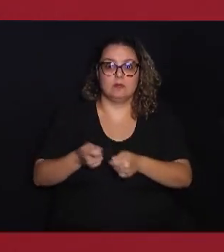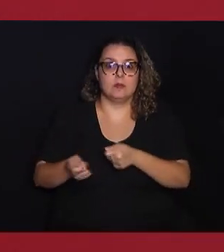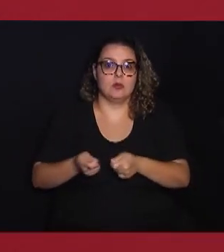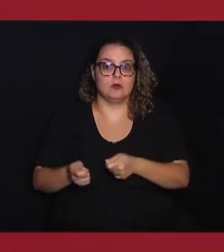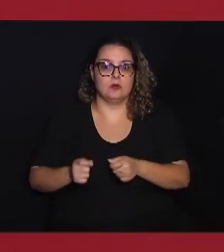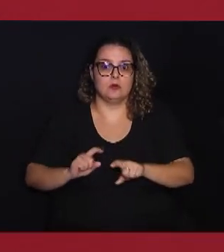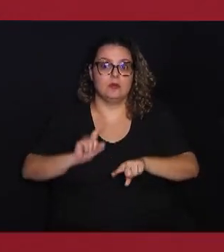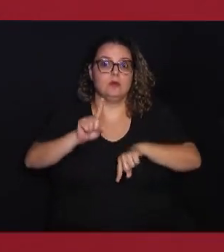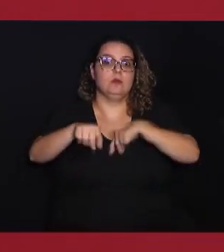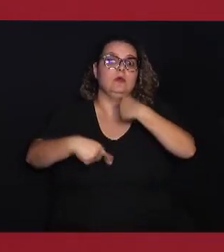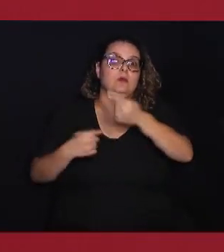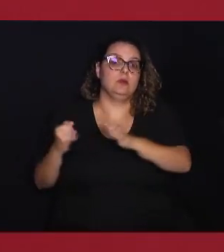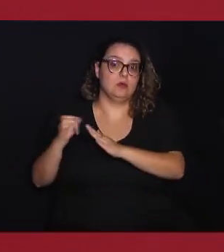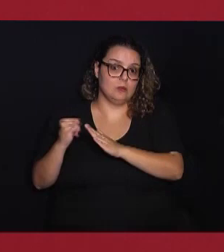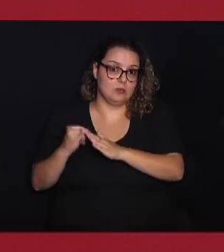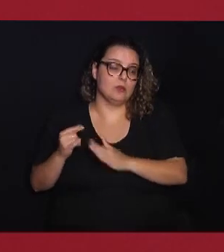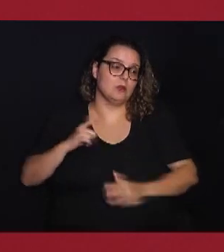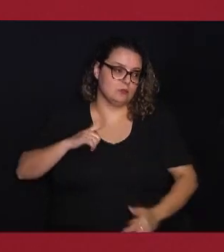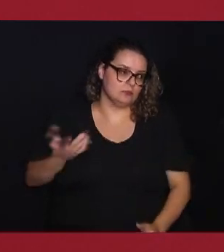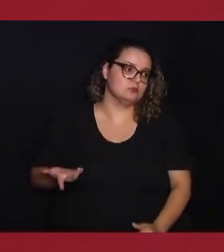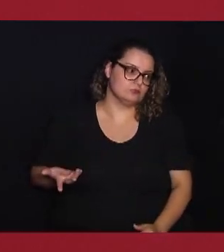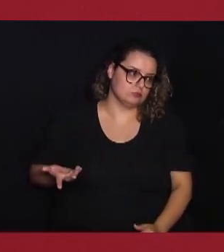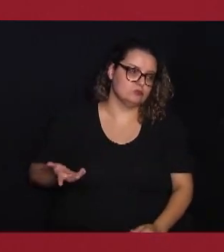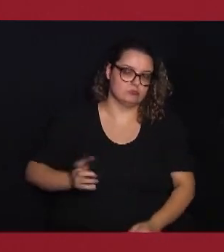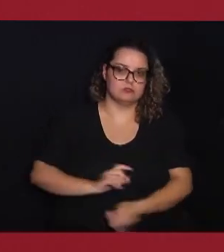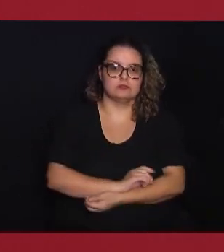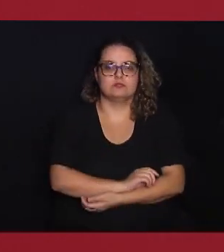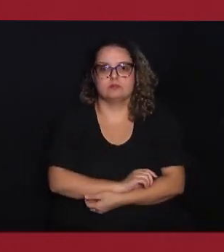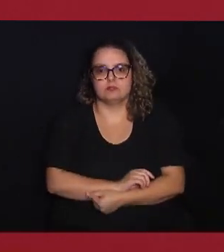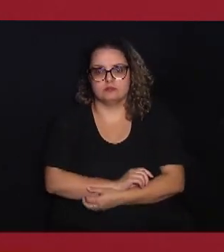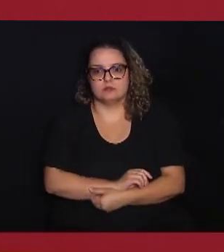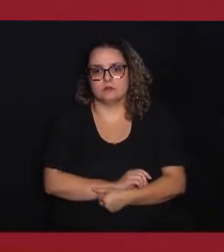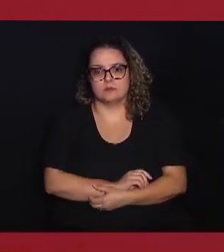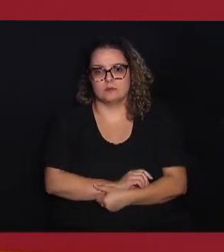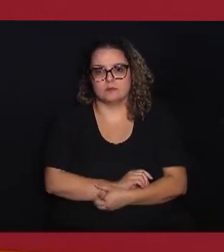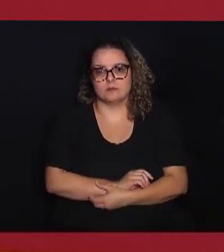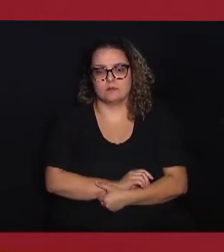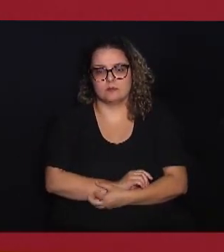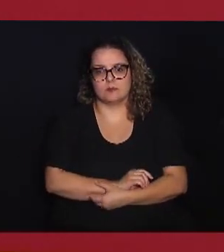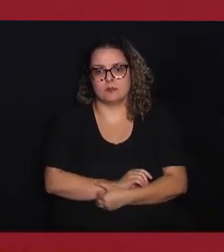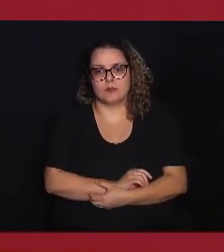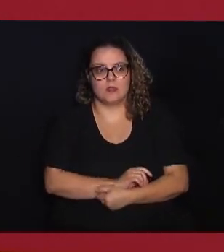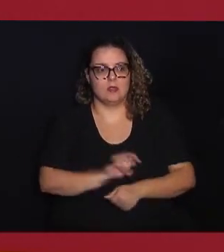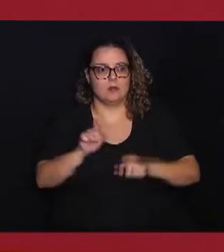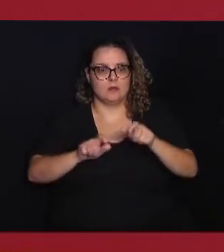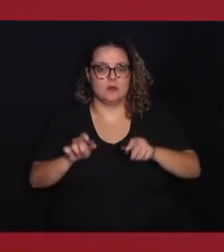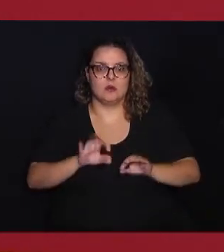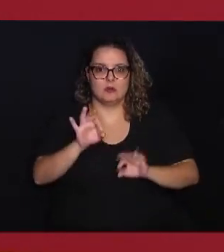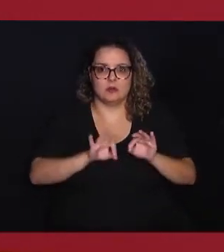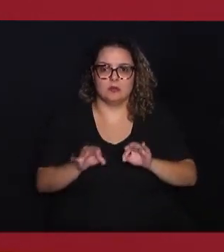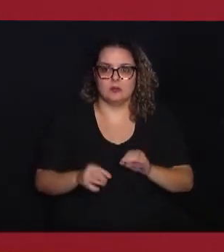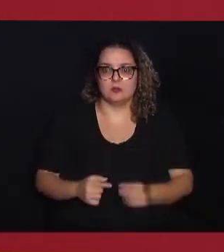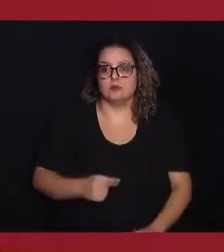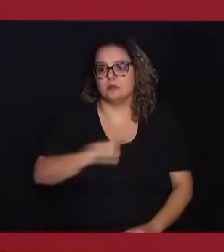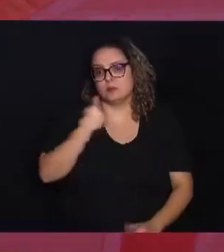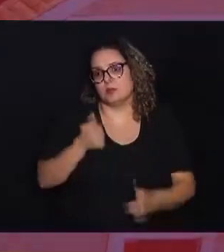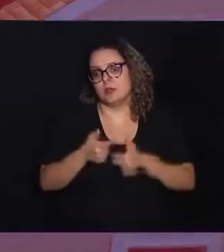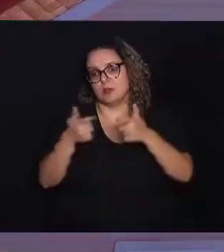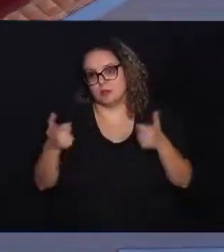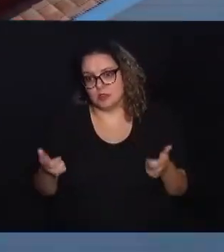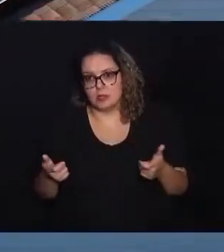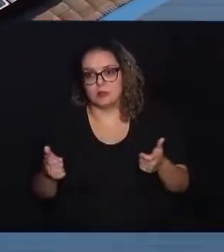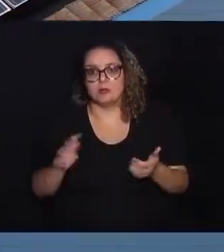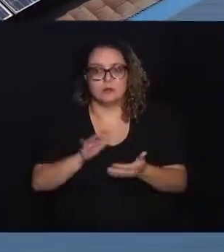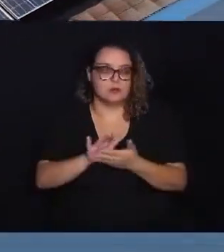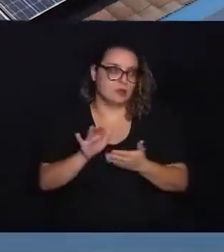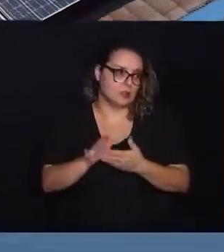ele economiza numa conta num outro imóvel que ele tem. Então essas possibilidades, né, para as pessoas que querem planejar no longo prazo